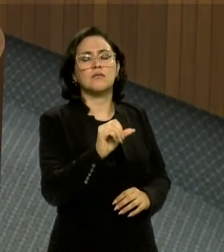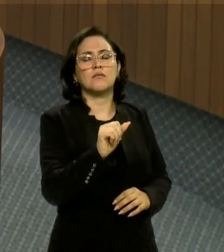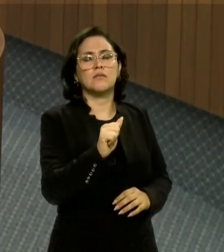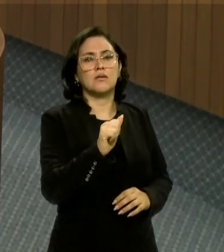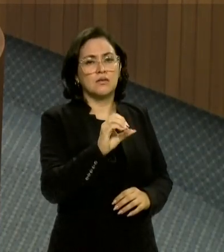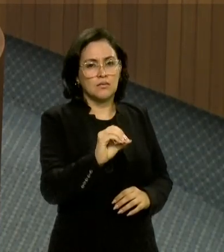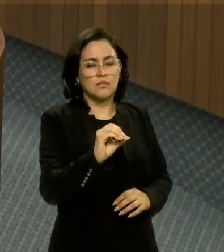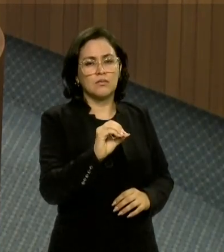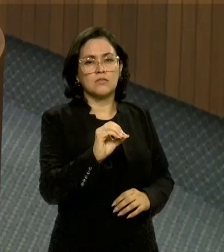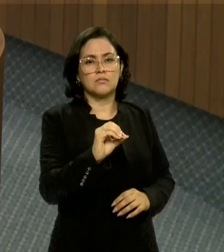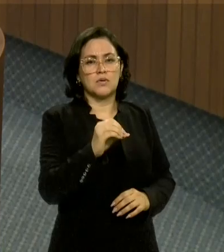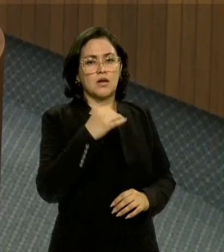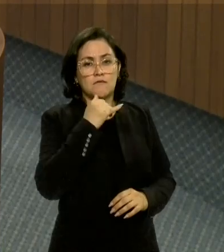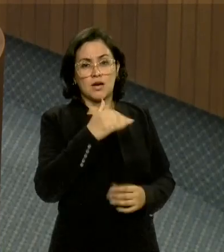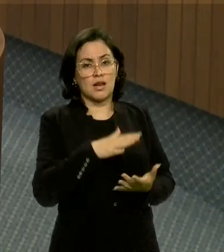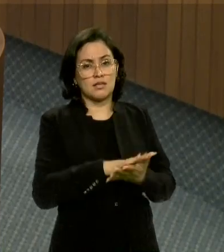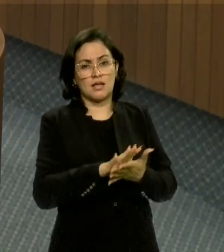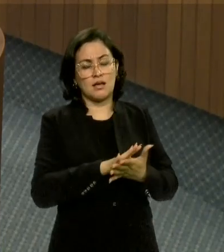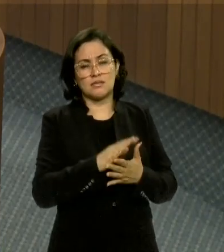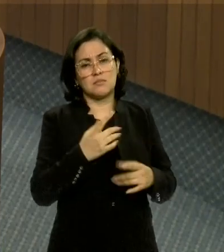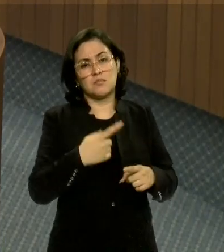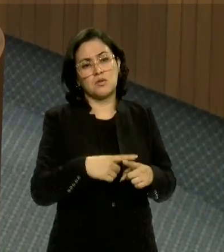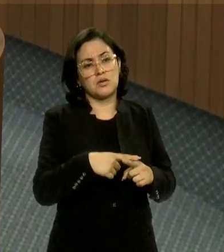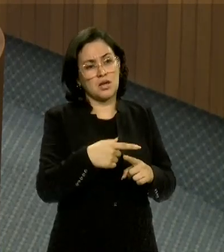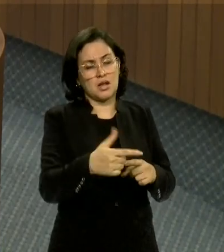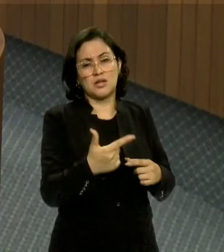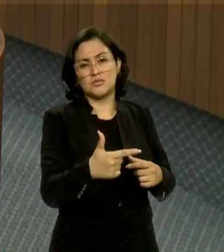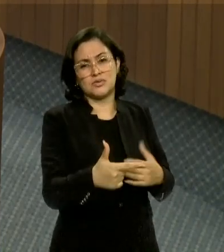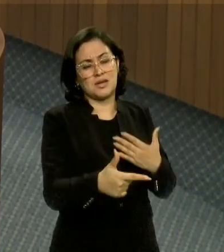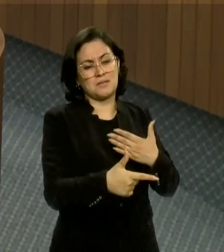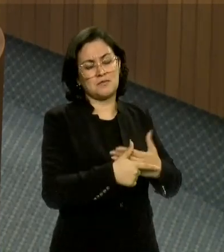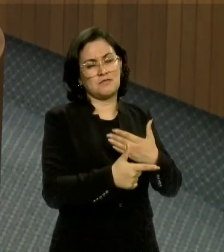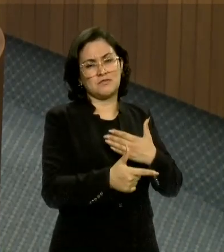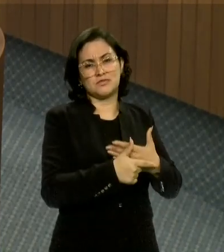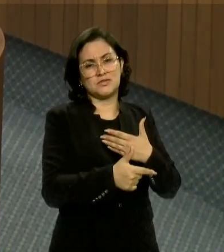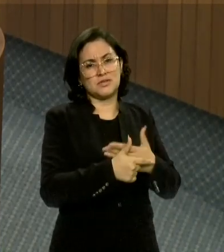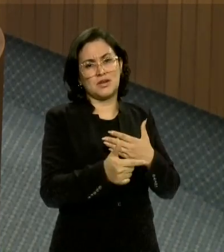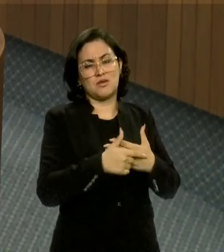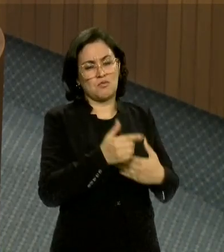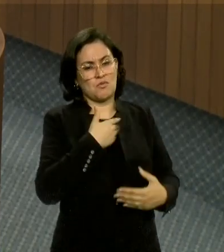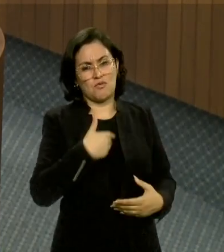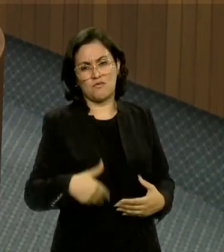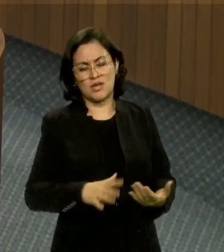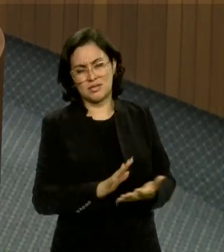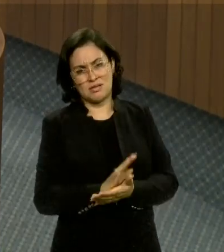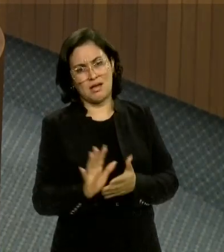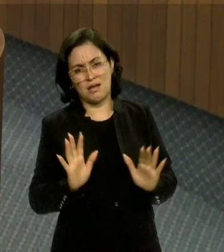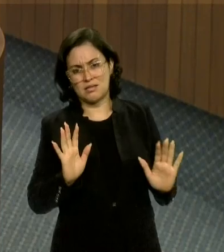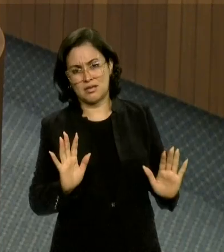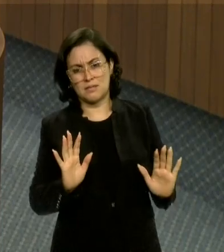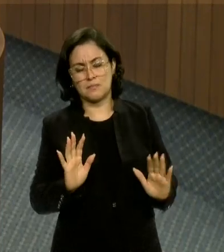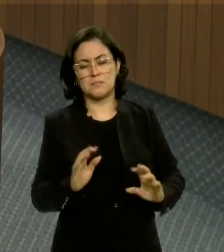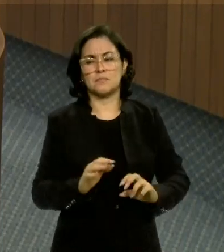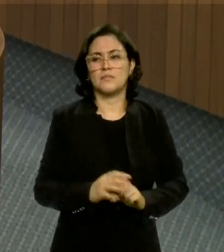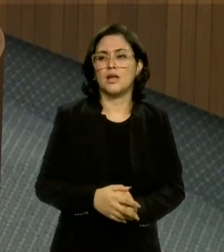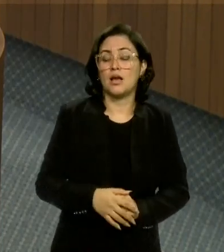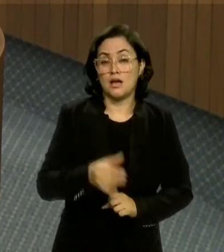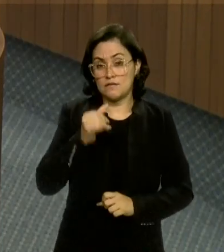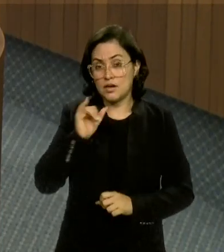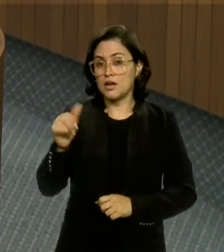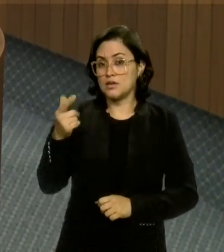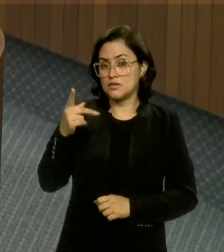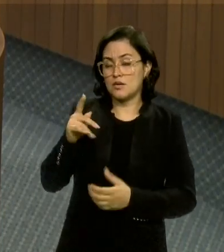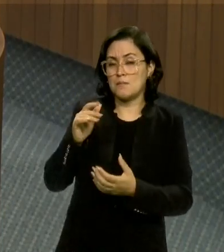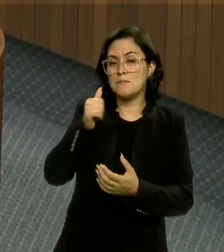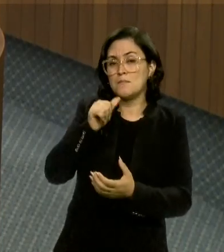coisa, e quando se fala, quer dizer que se ataca a família. Não se ataca. Quem ataca a família é você. Olha só essa